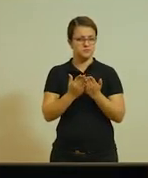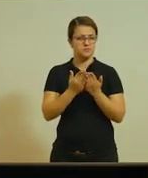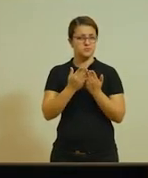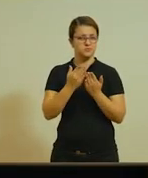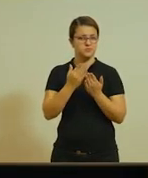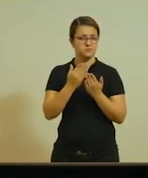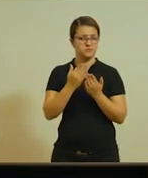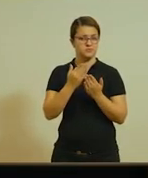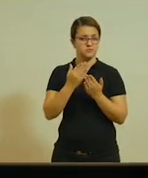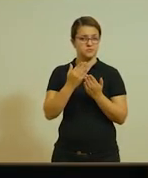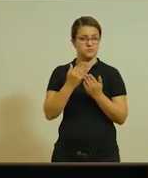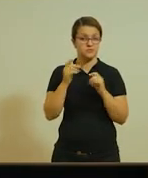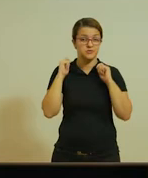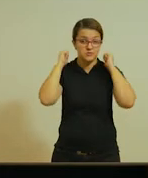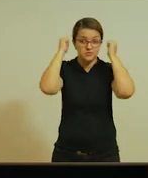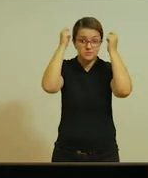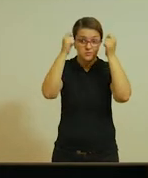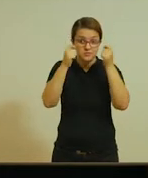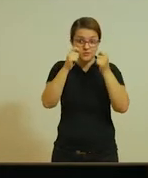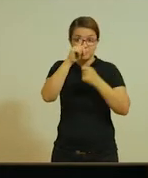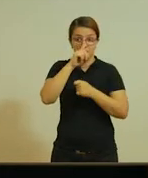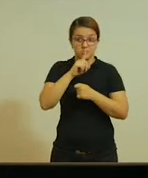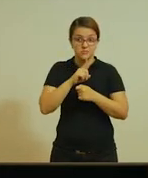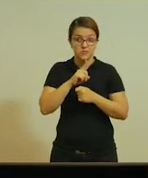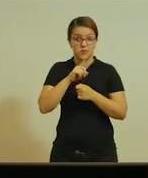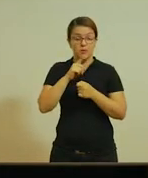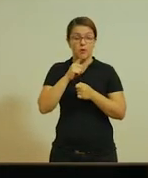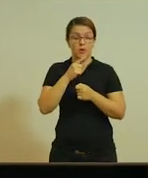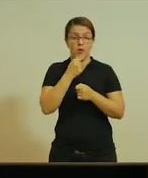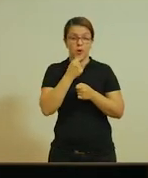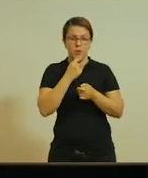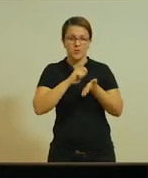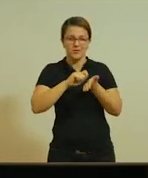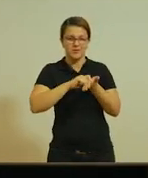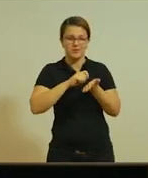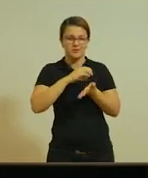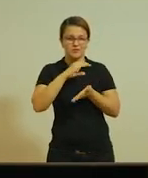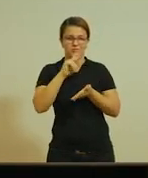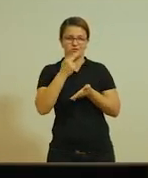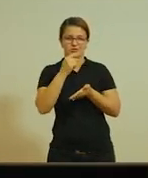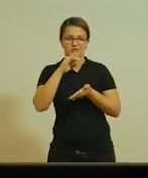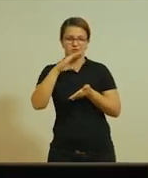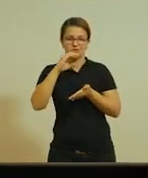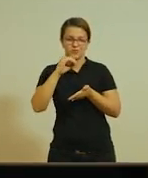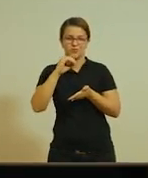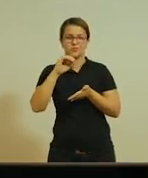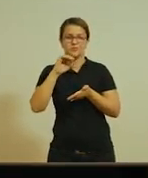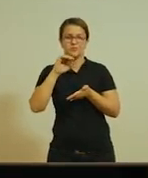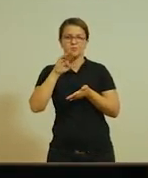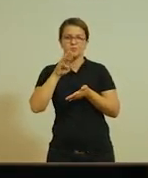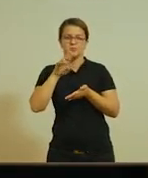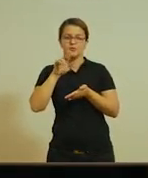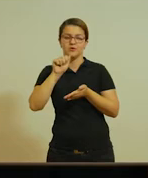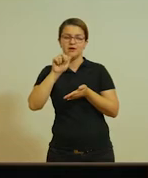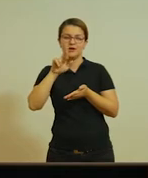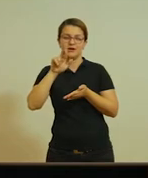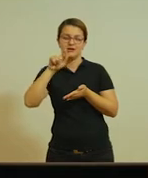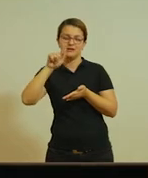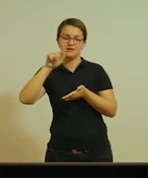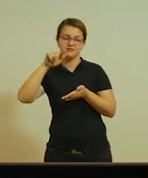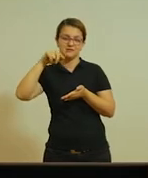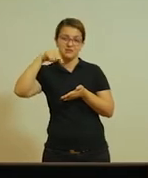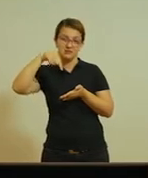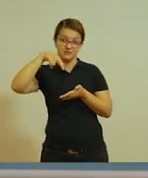livro Chapeuzinho Amarelo, do escritor Chico Buarque, e as ilustrações são do Ziraldo, aquele que escreveu as histórias do